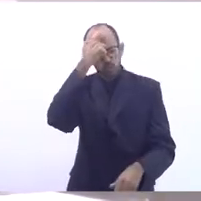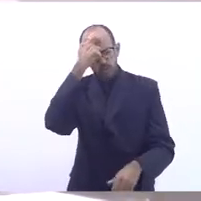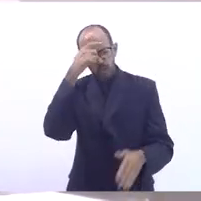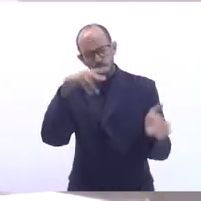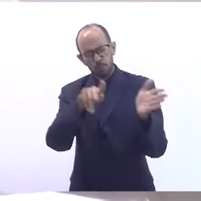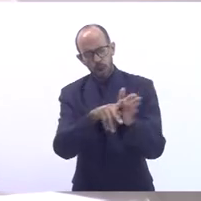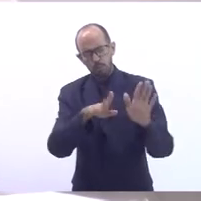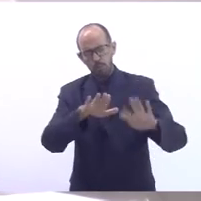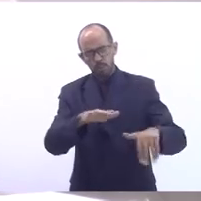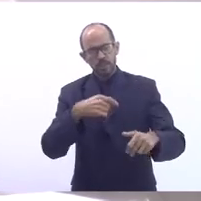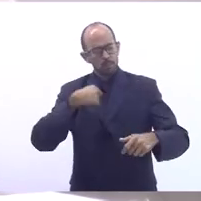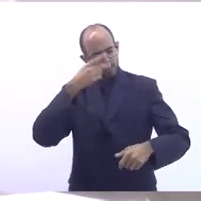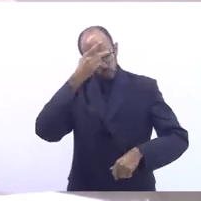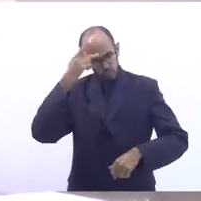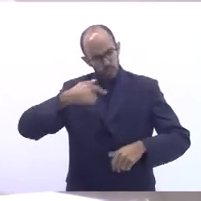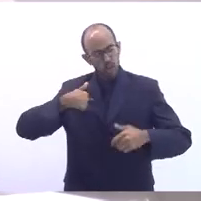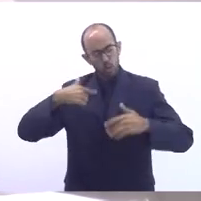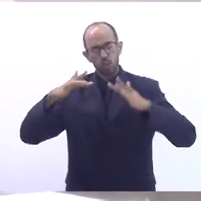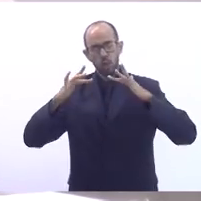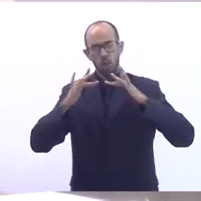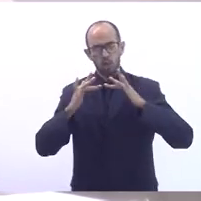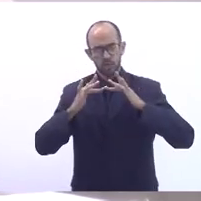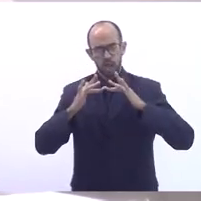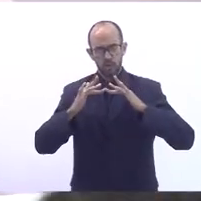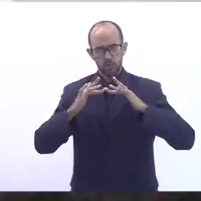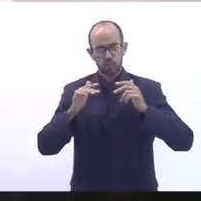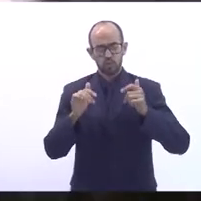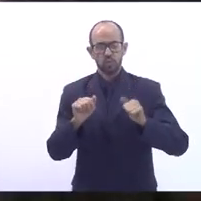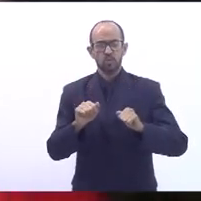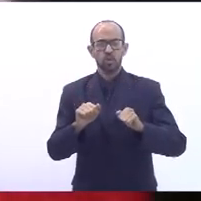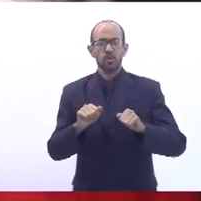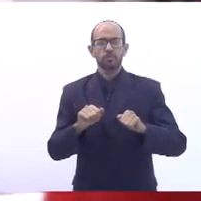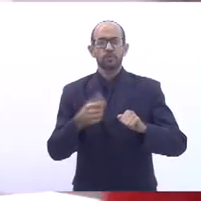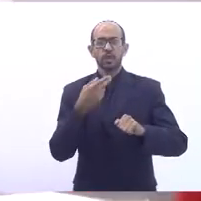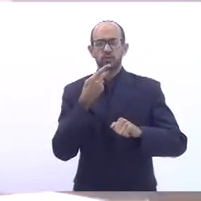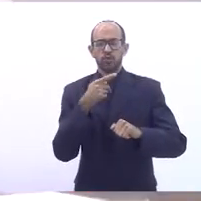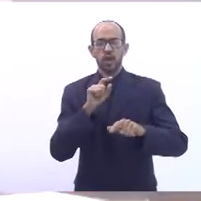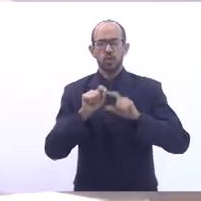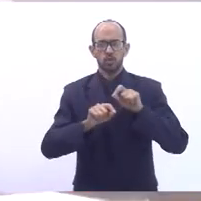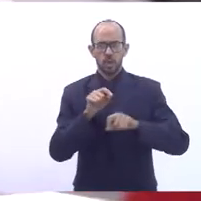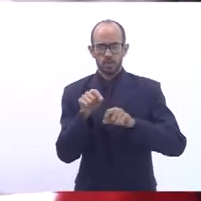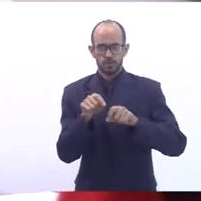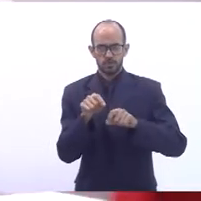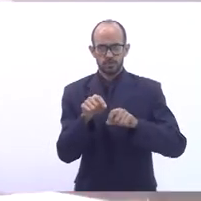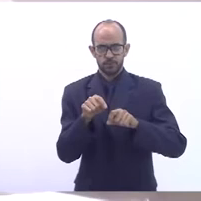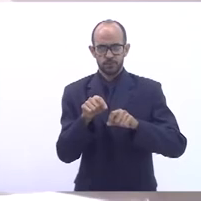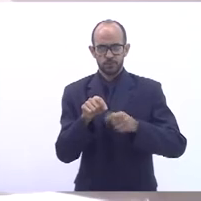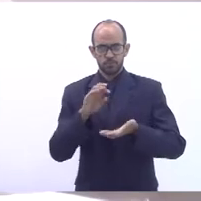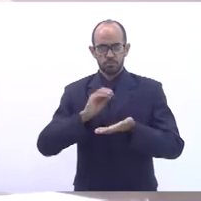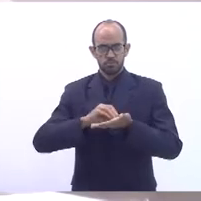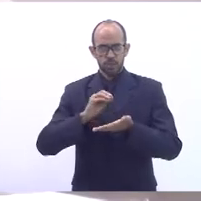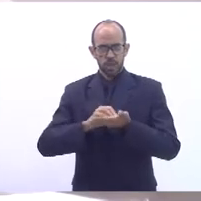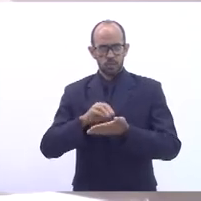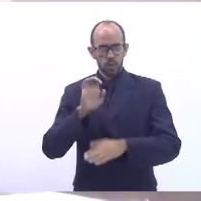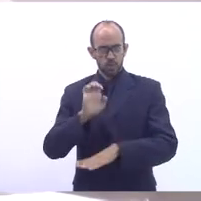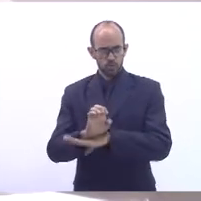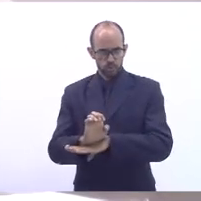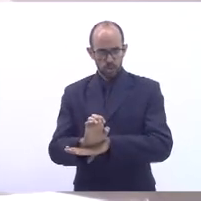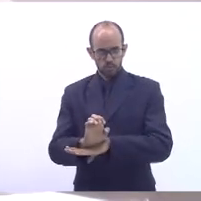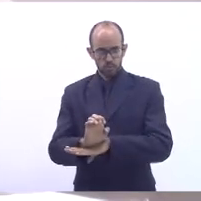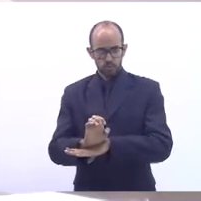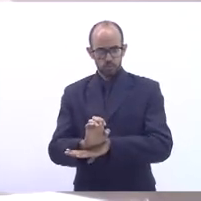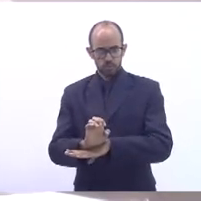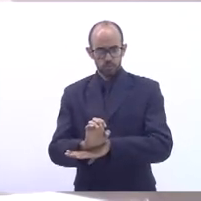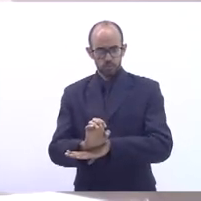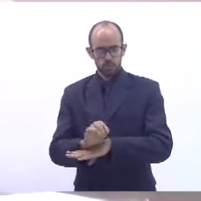porque são pessoas que eu convivo que eu tô empenhado eles têm dito seguinte pela ausência do Estado